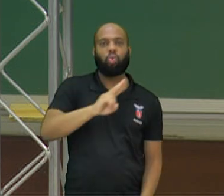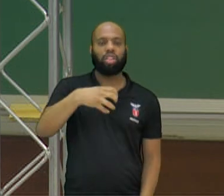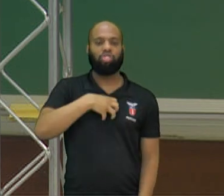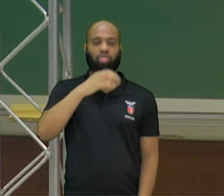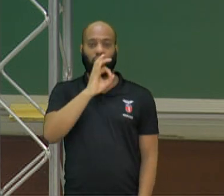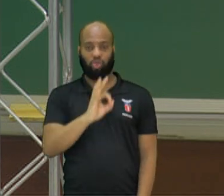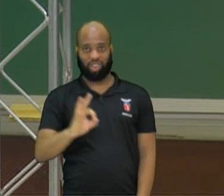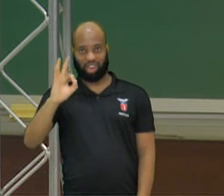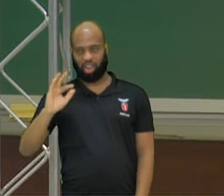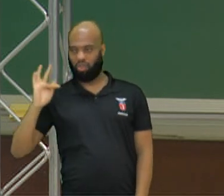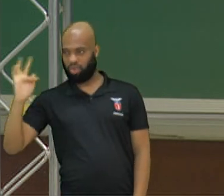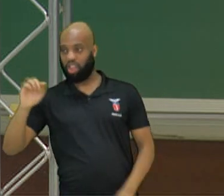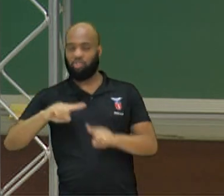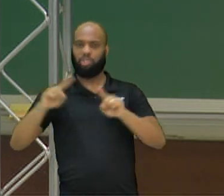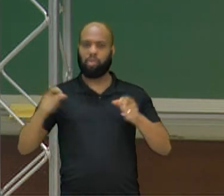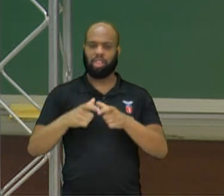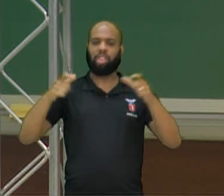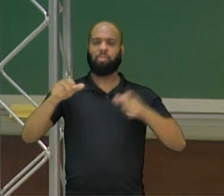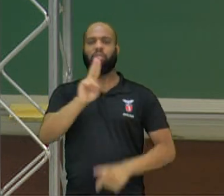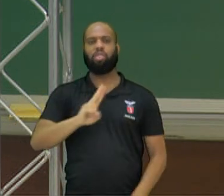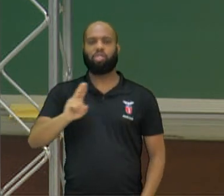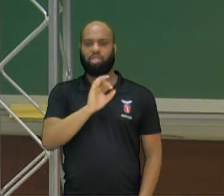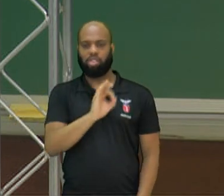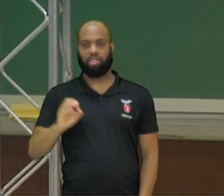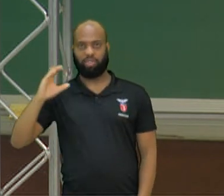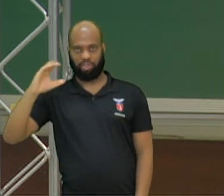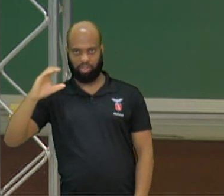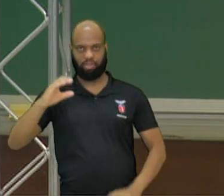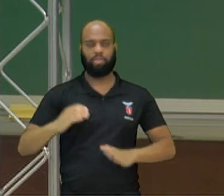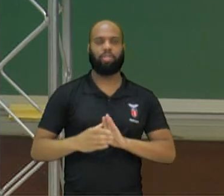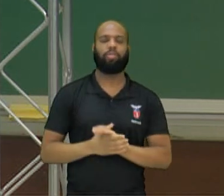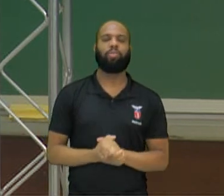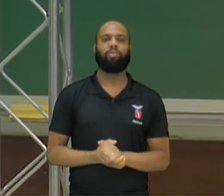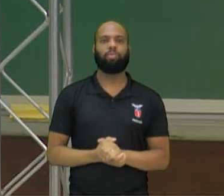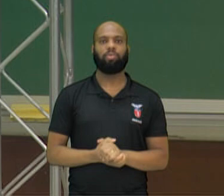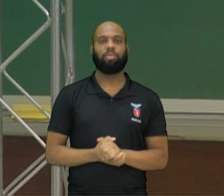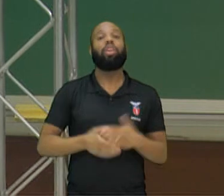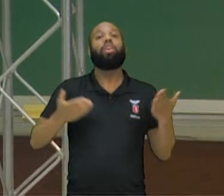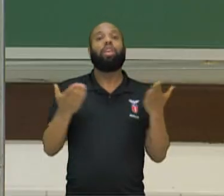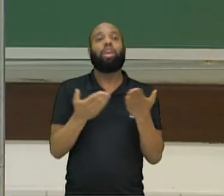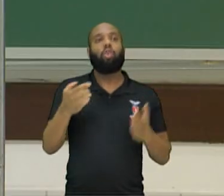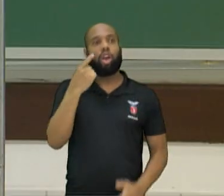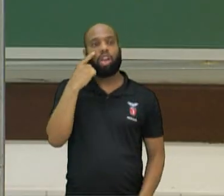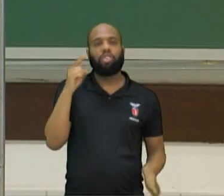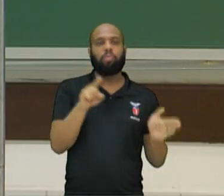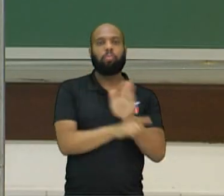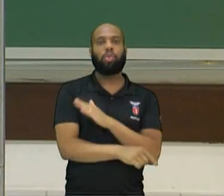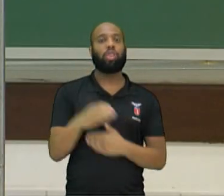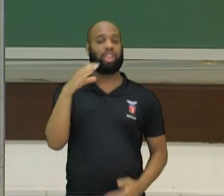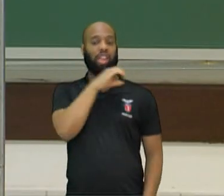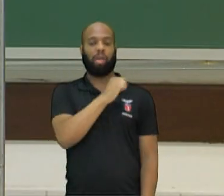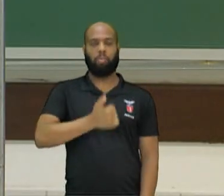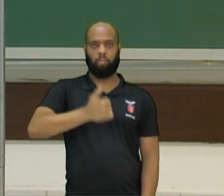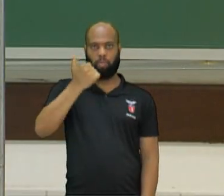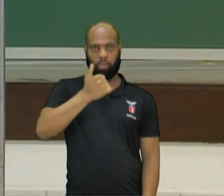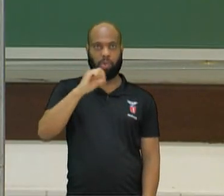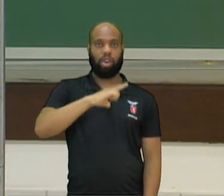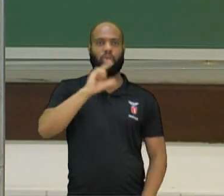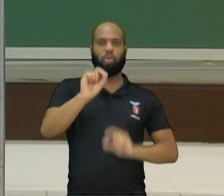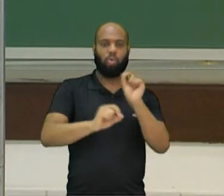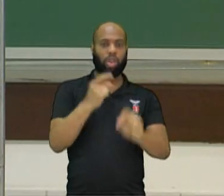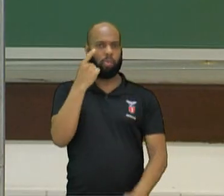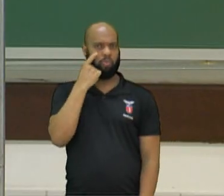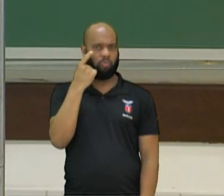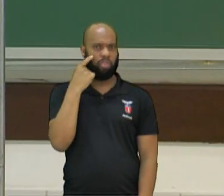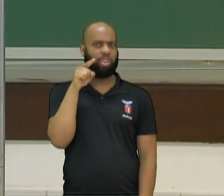na grande maioria dos países utiliza essa escala Celsius. E agora o nosso primeiro quiz. É o momento que a gente vai ver,